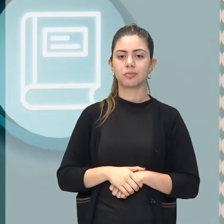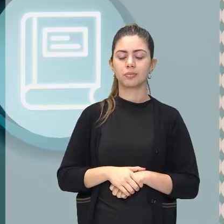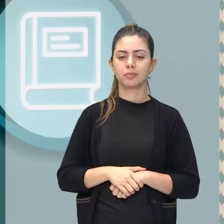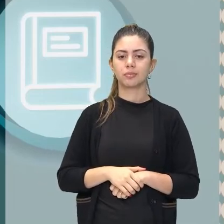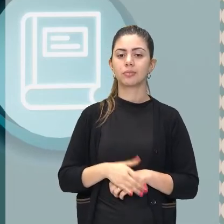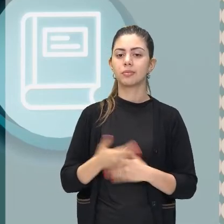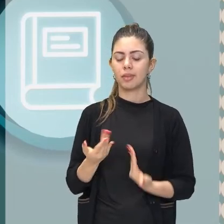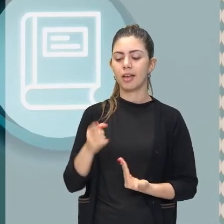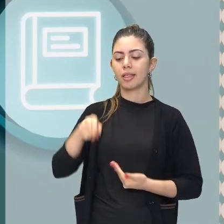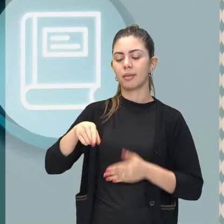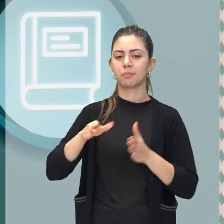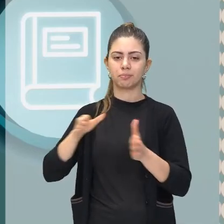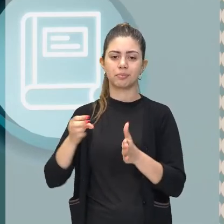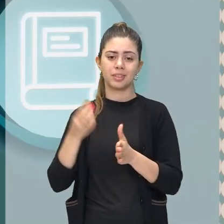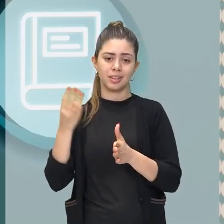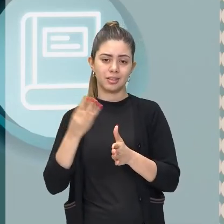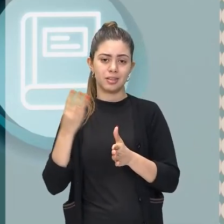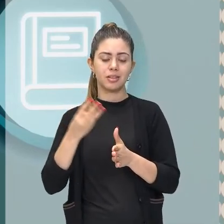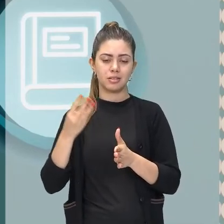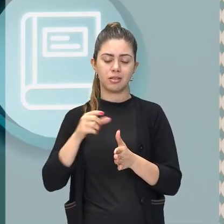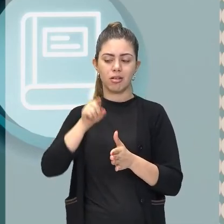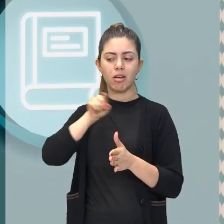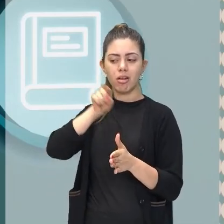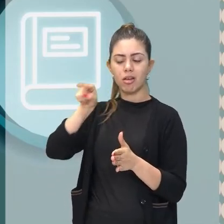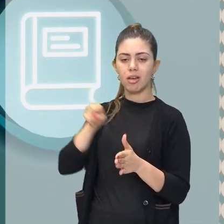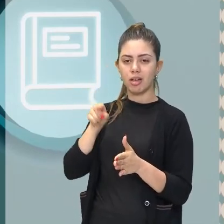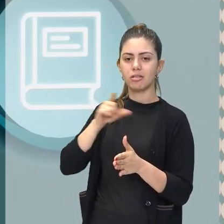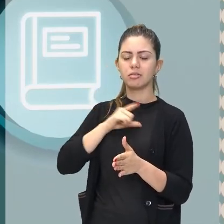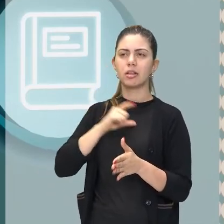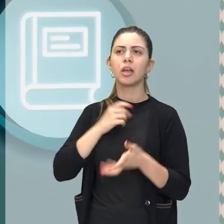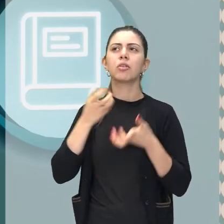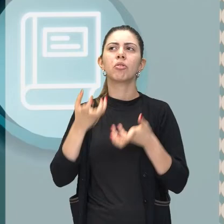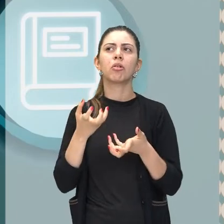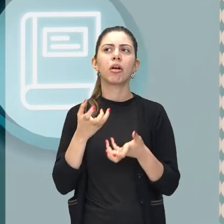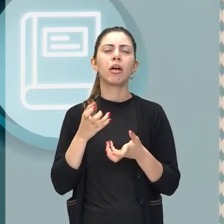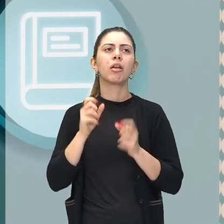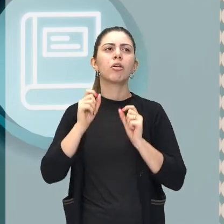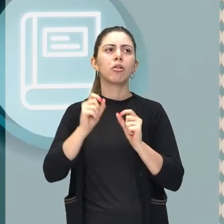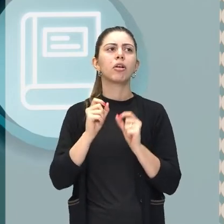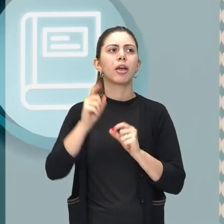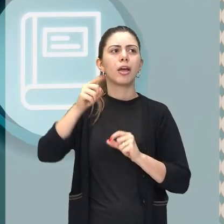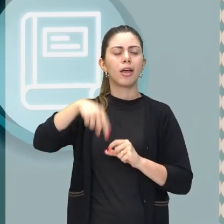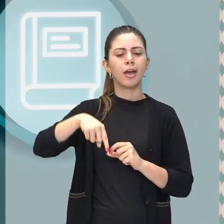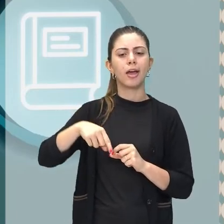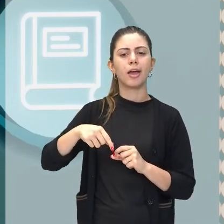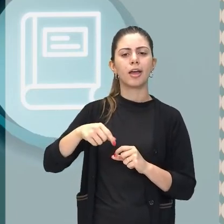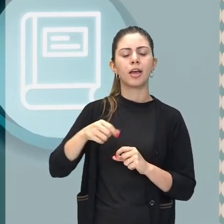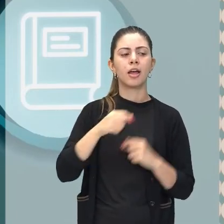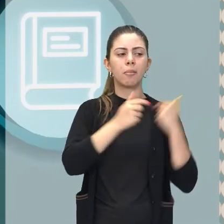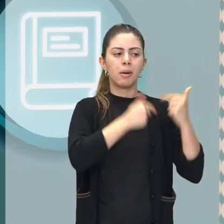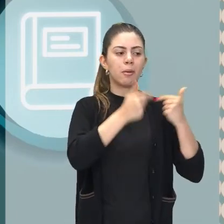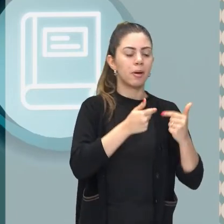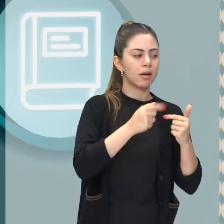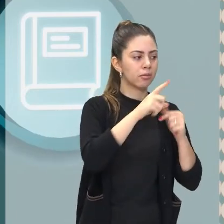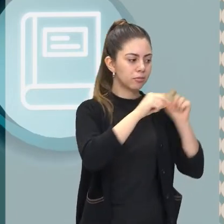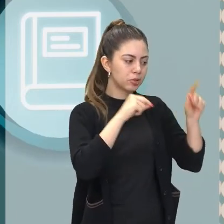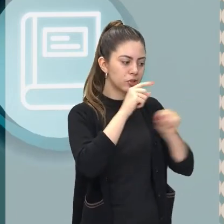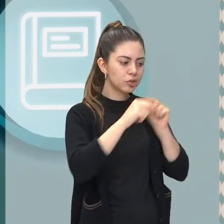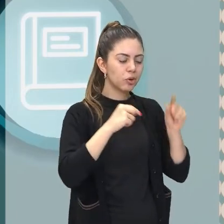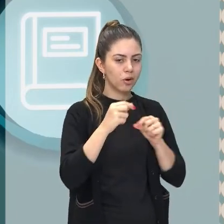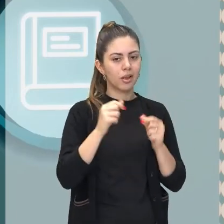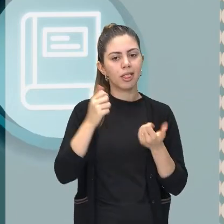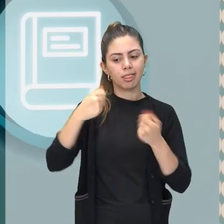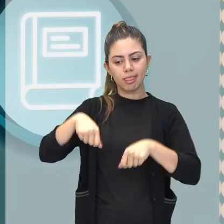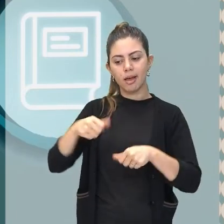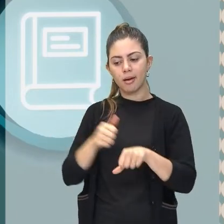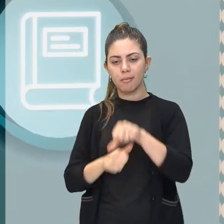na terceira fase, onde eles fazem essa busca, né? Eles vão lá e retomam algumas coisas do passado. Percebam